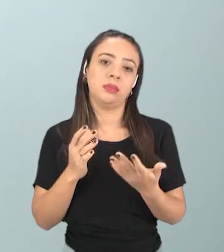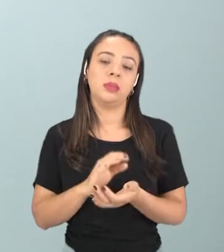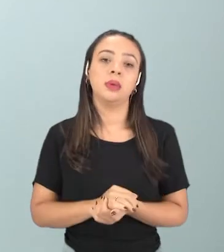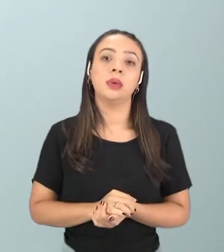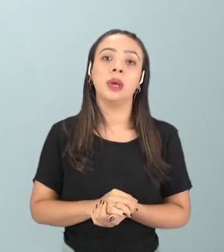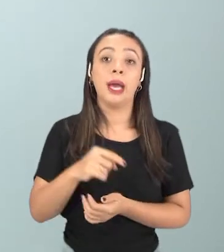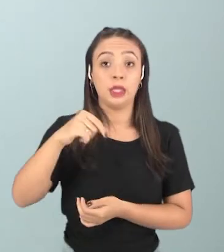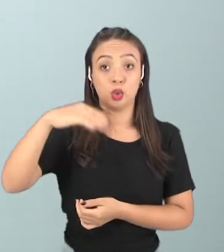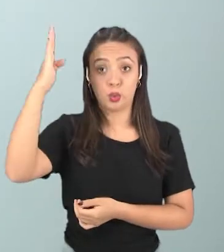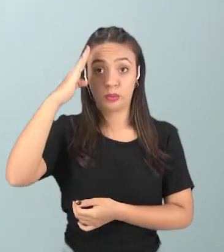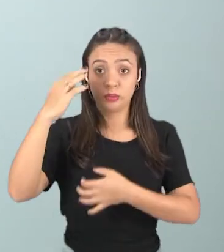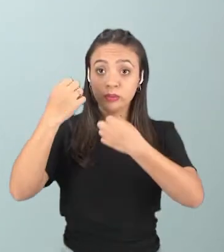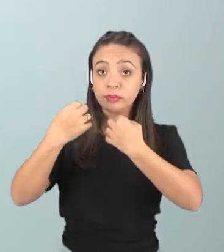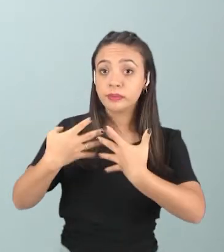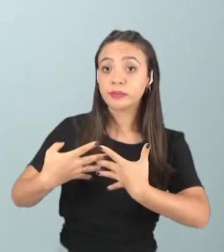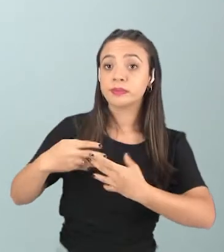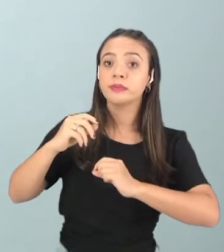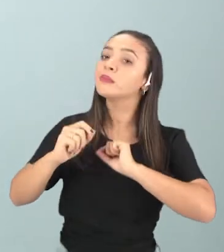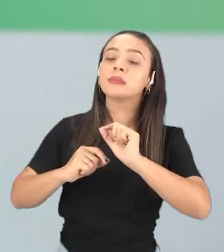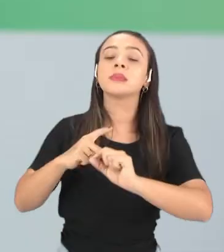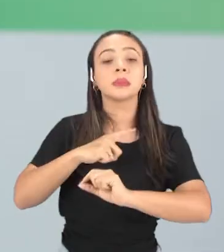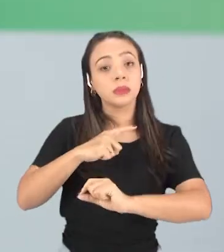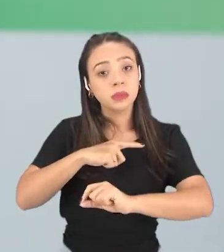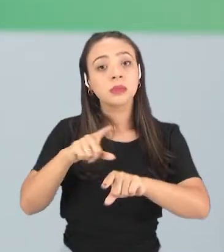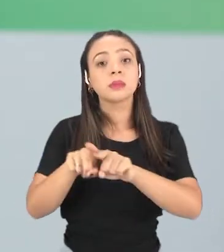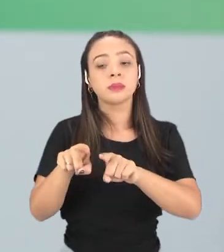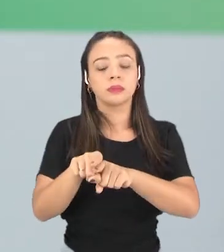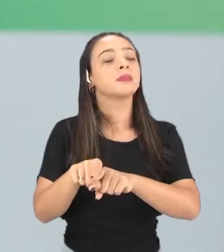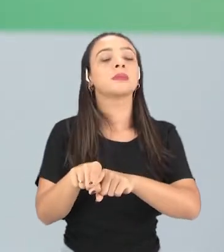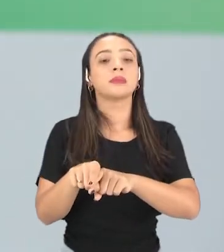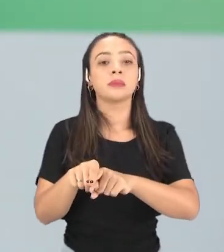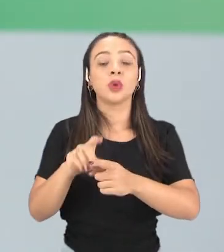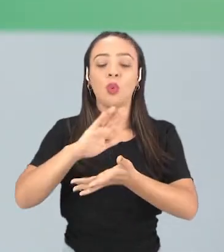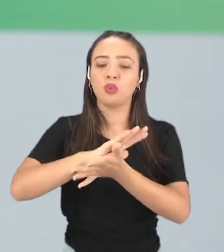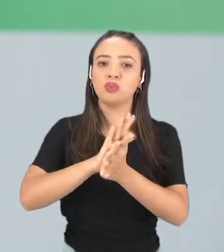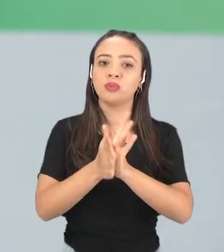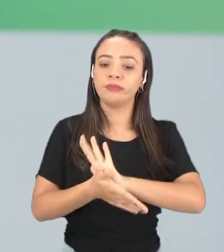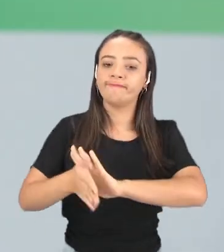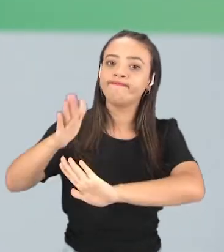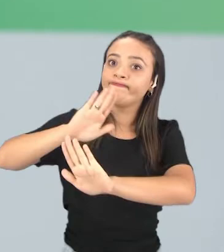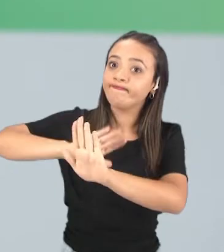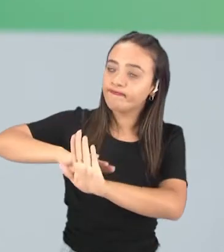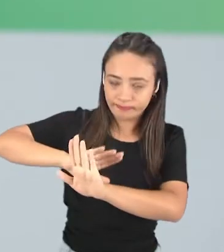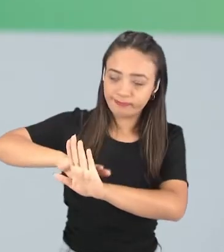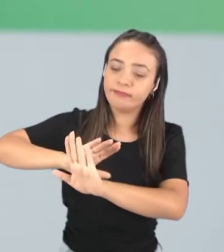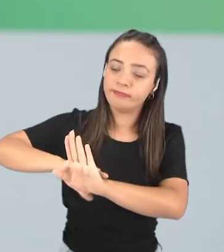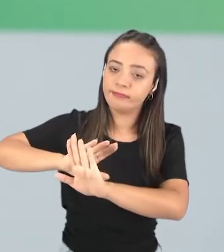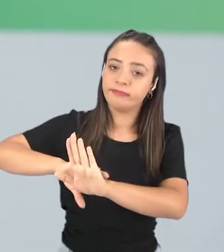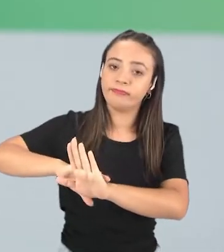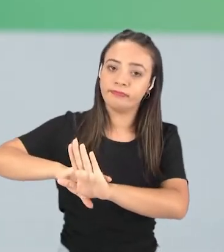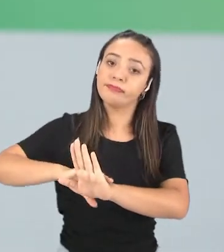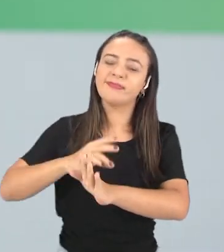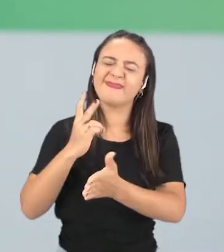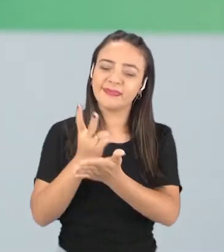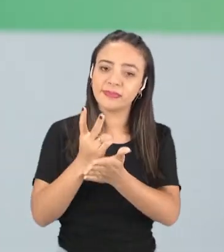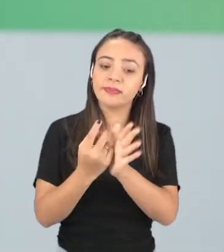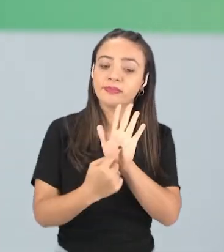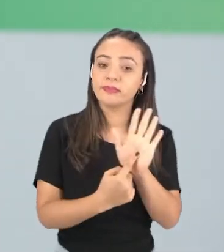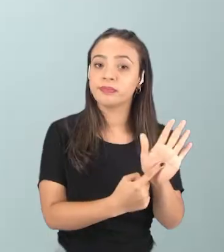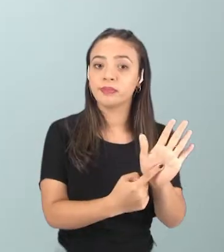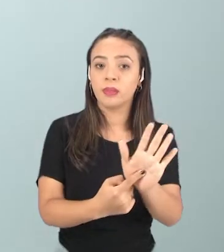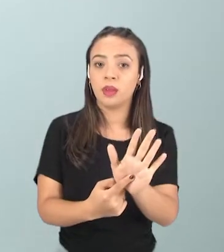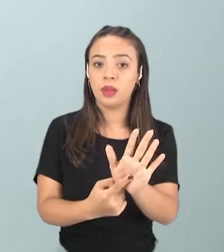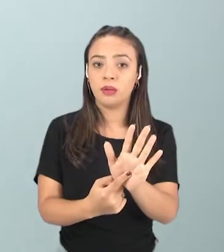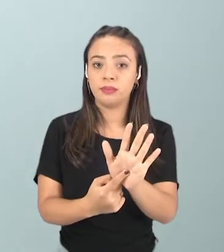Brasil, fala-se que existe um preconceito velado, um preconceito que ele se manifesta